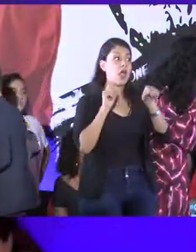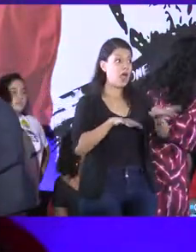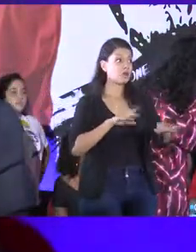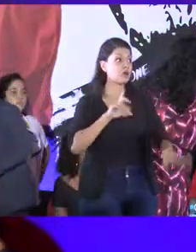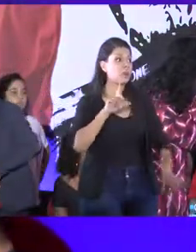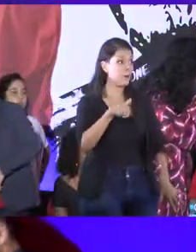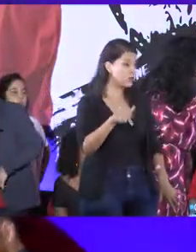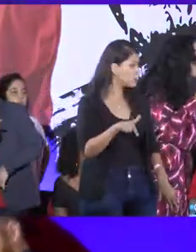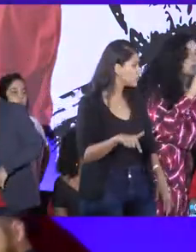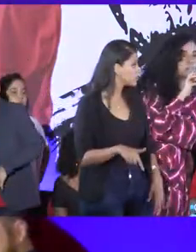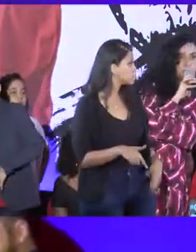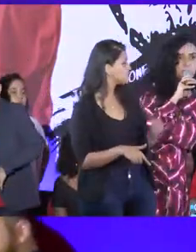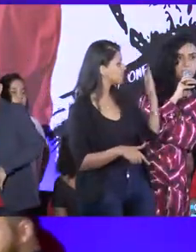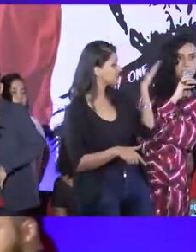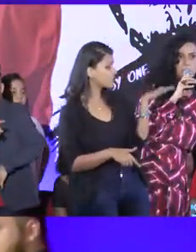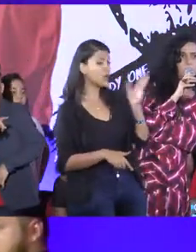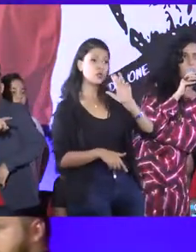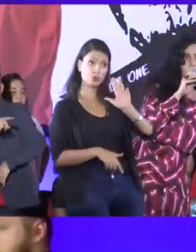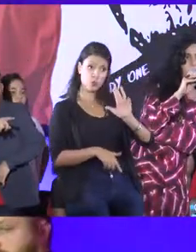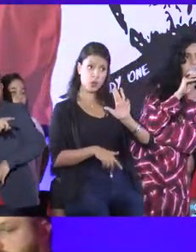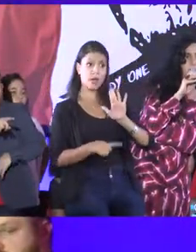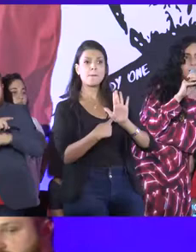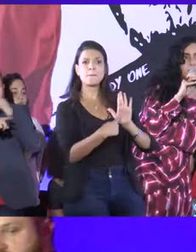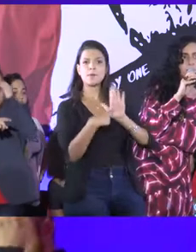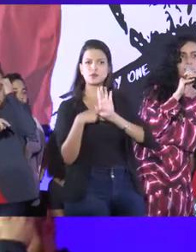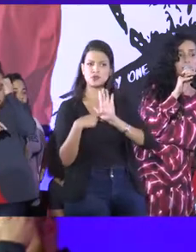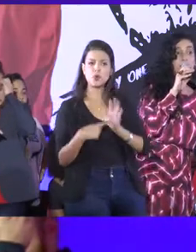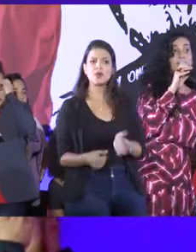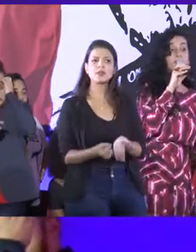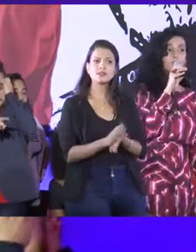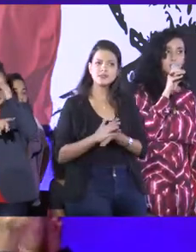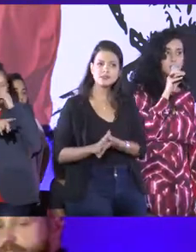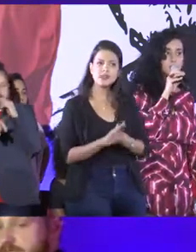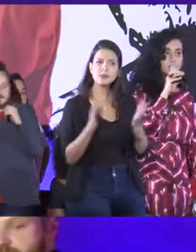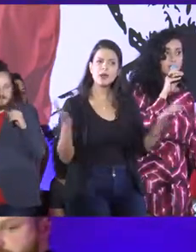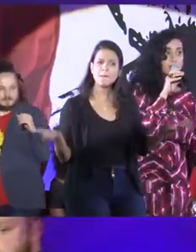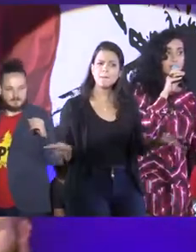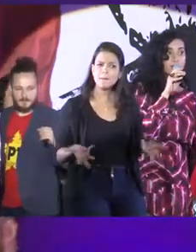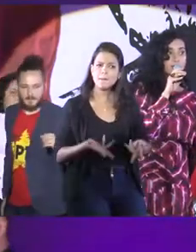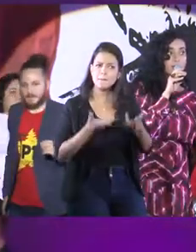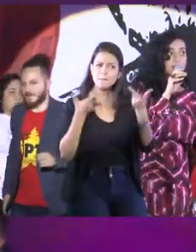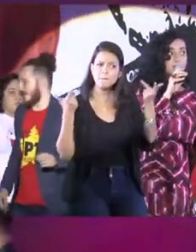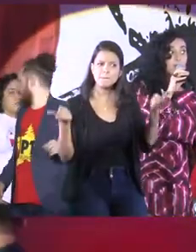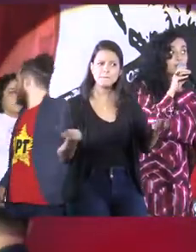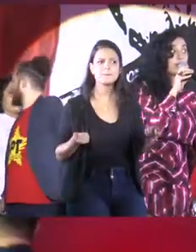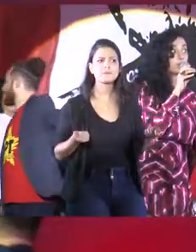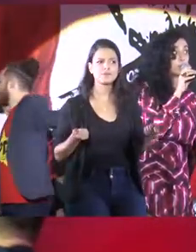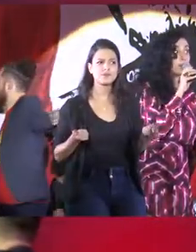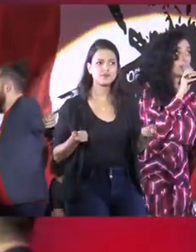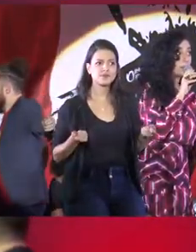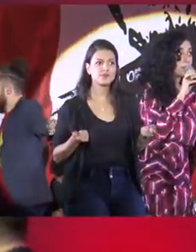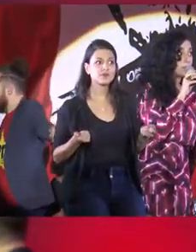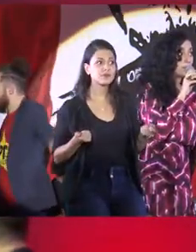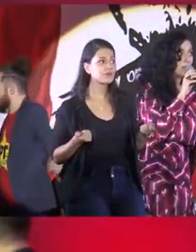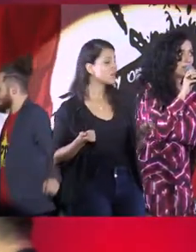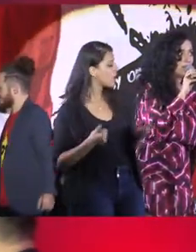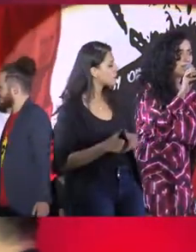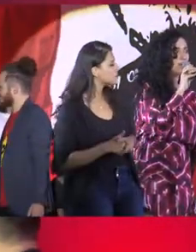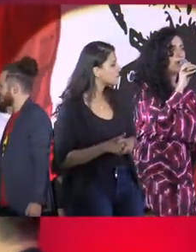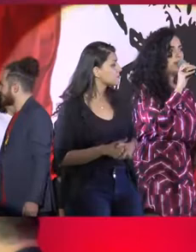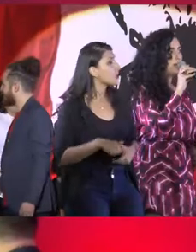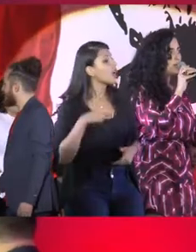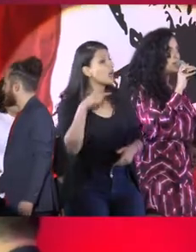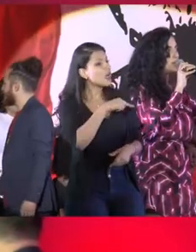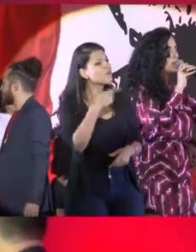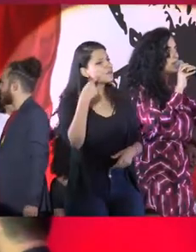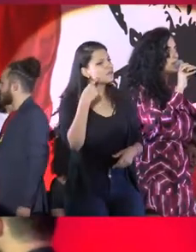Lula me mostrou um samba maravilhoso que foi feito para o PT. E ele